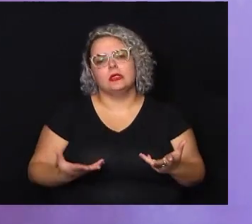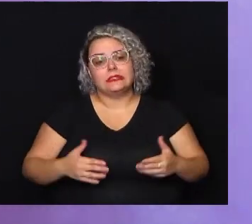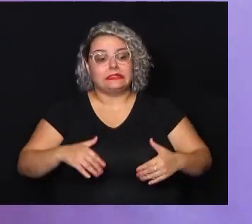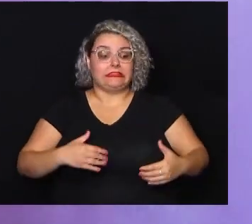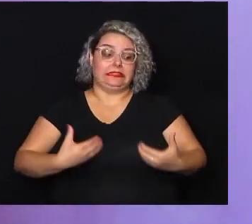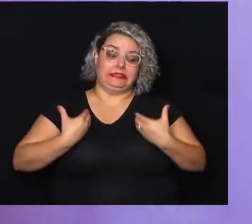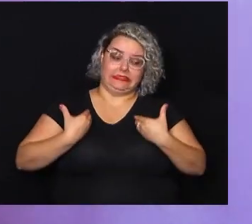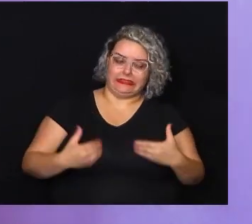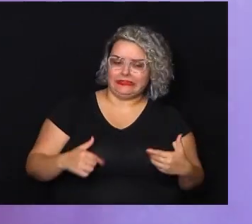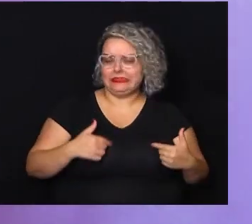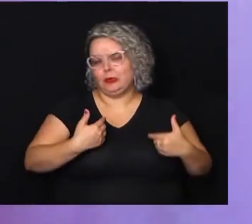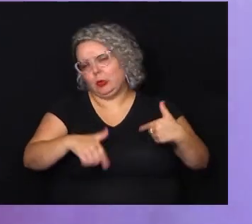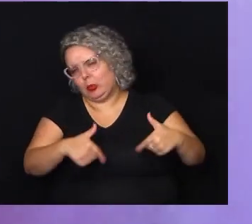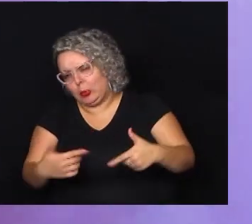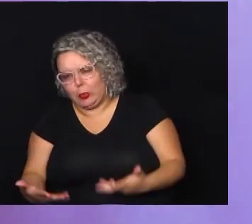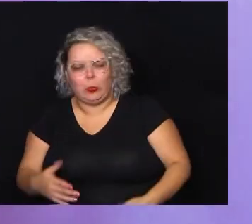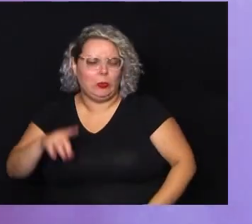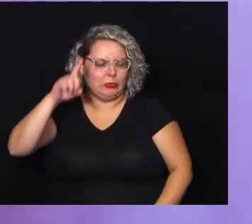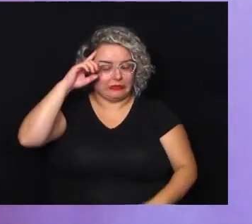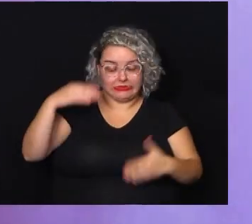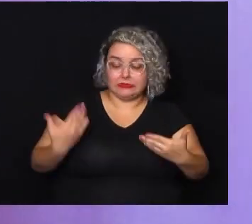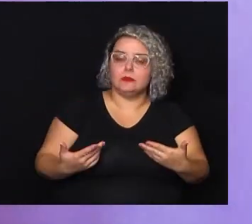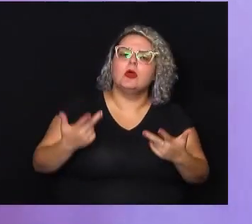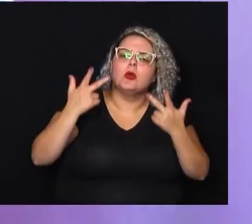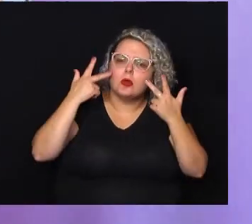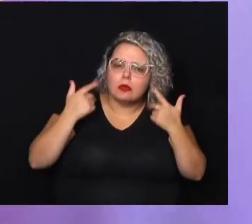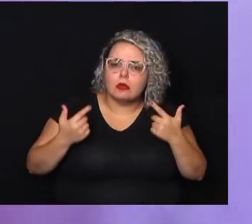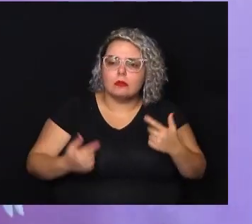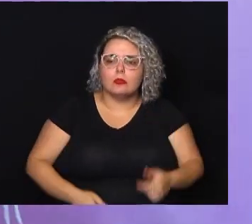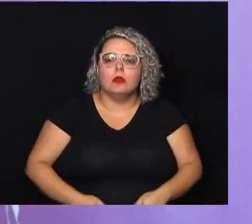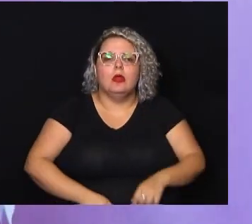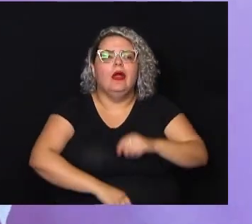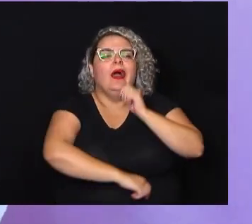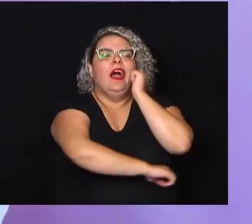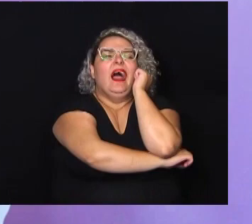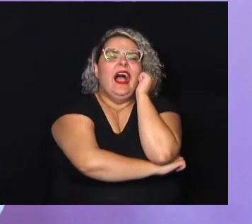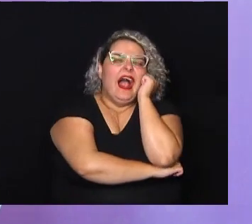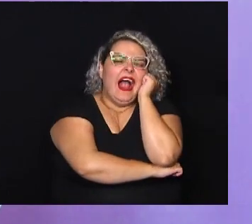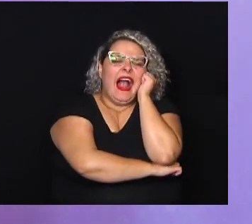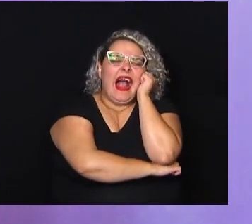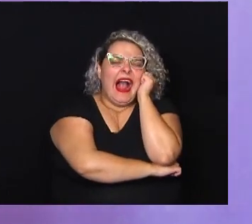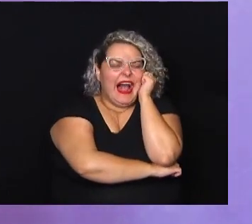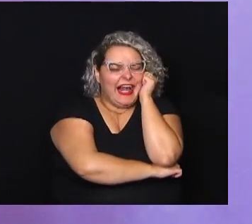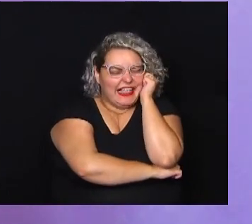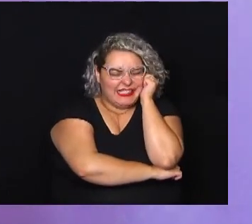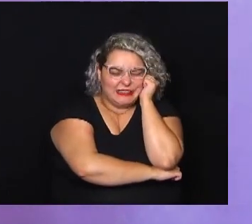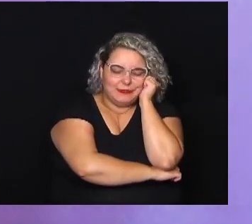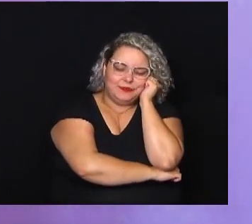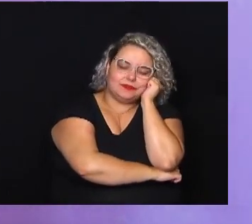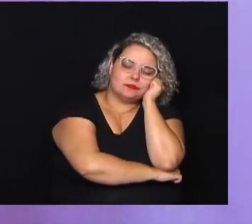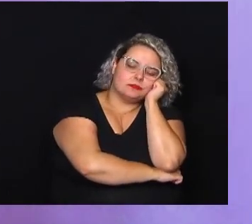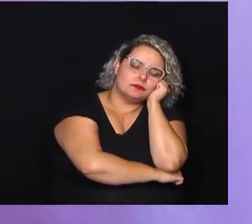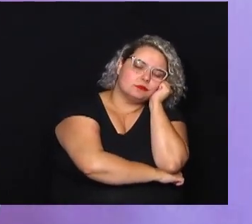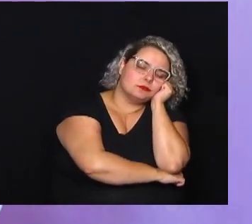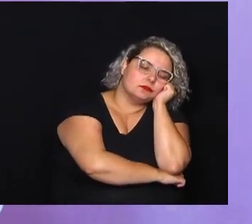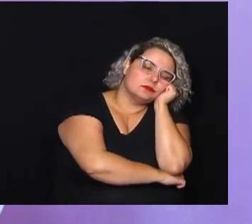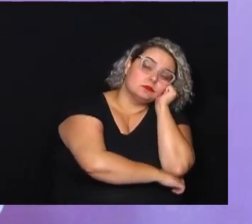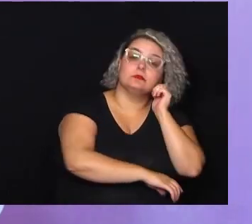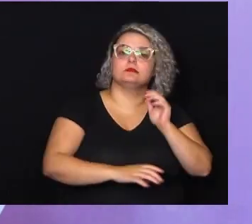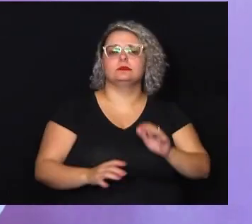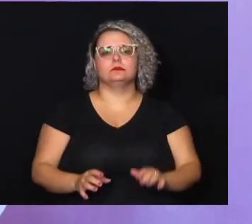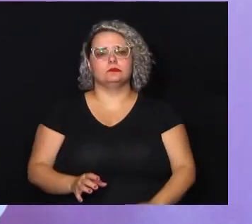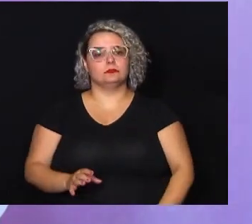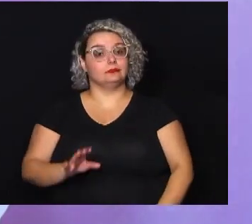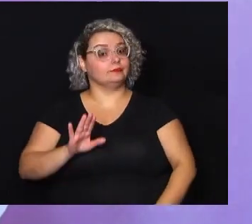muito cansado, essa vida corrida, essa agitação, até que é normal, mas ter muita sonolência